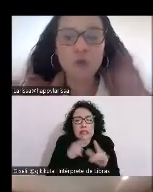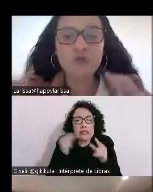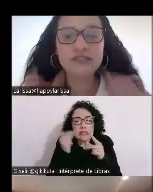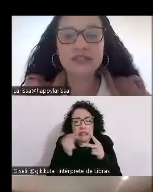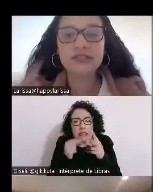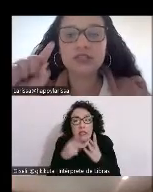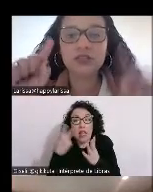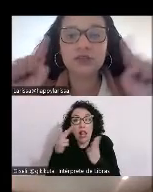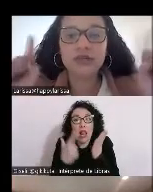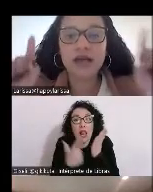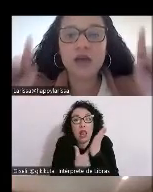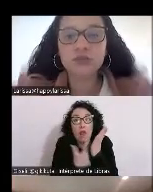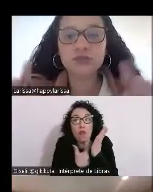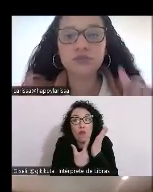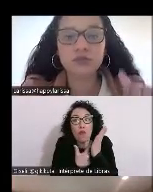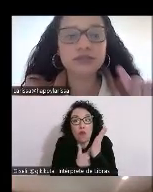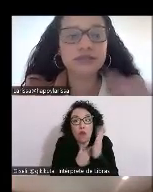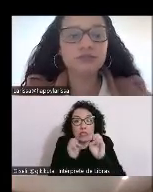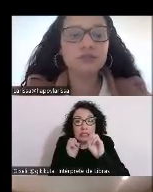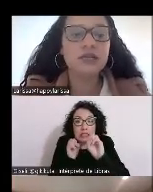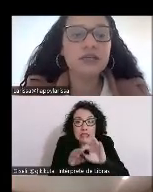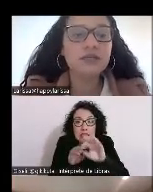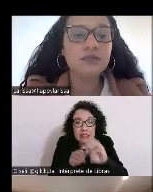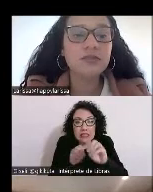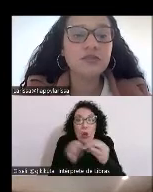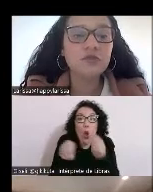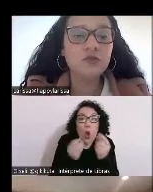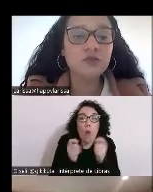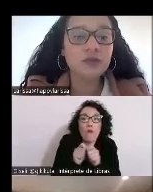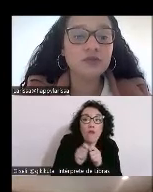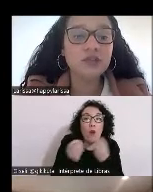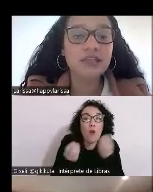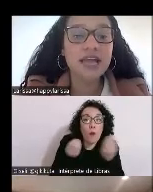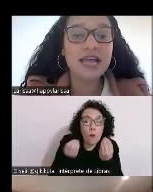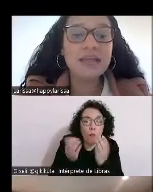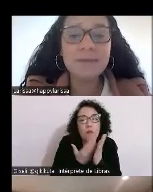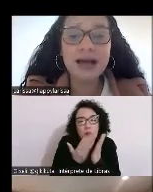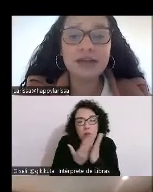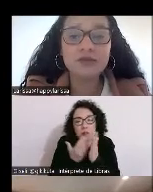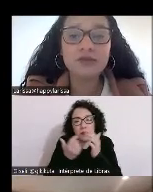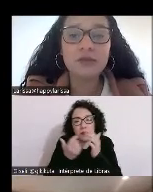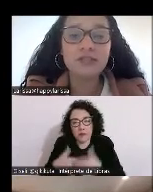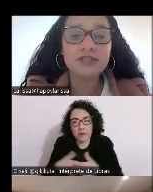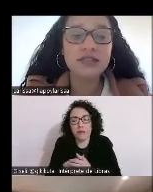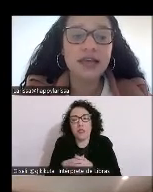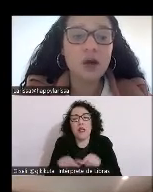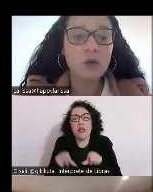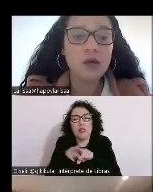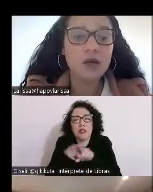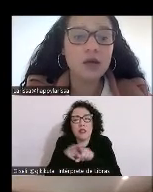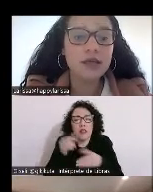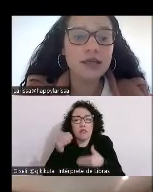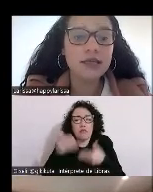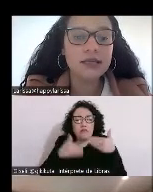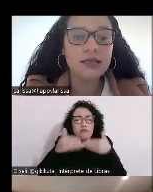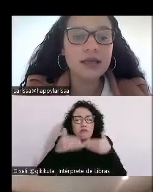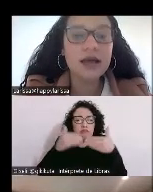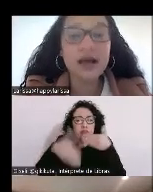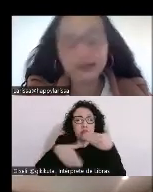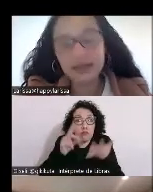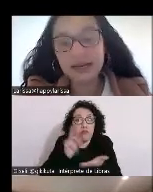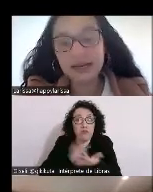de como fazer, que está escrito ali how-to books, e também o desenvolvimento que tenha impacto numa audiência real.